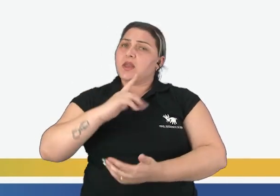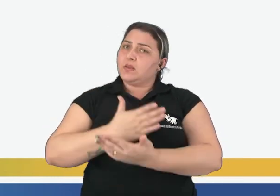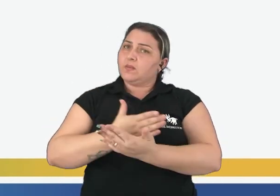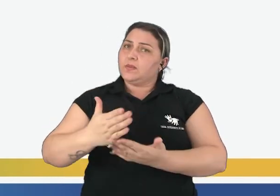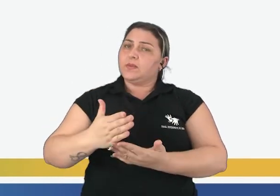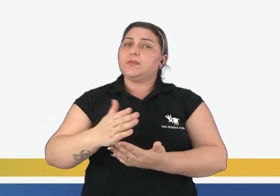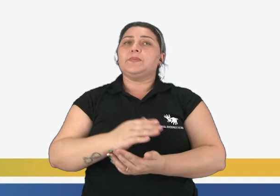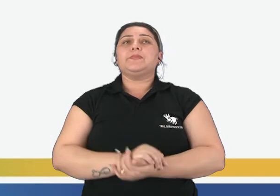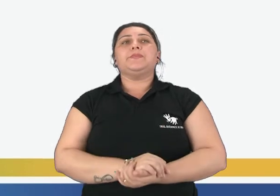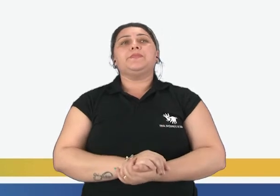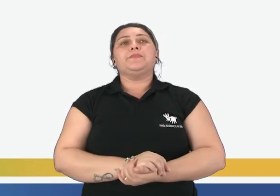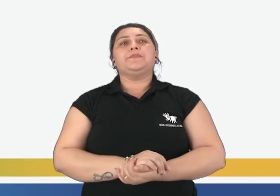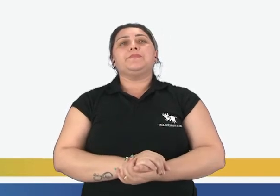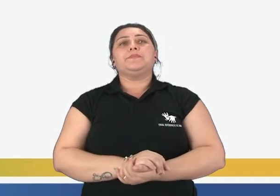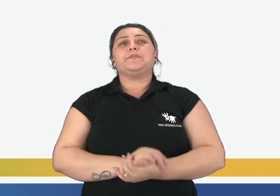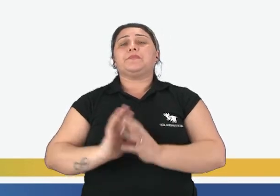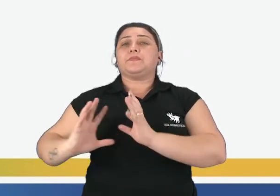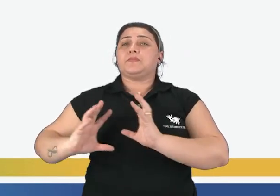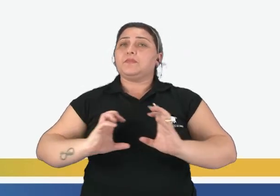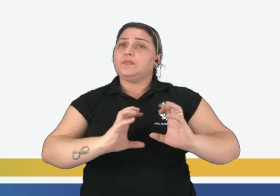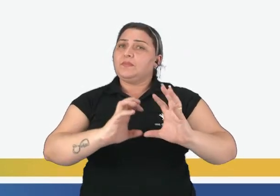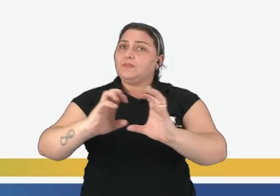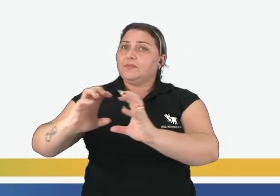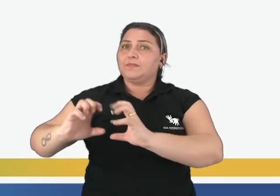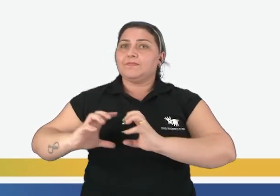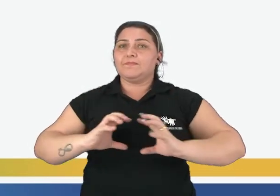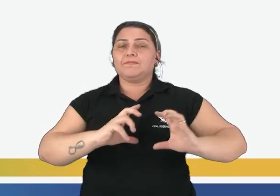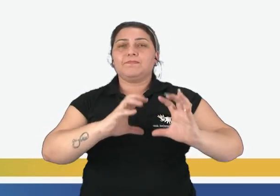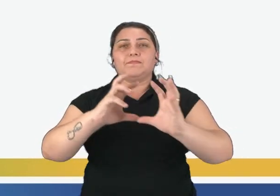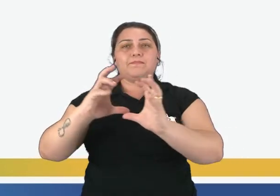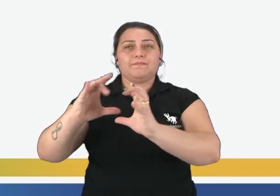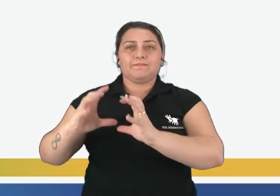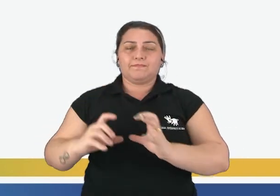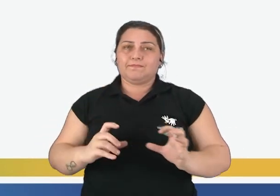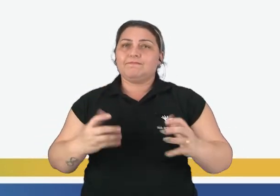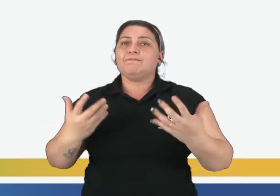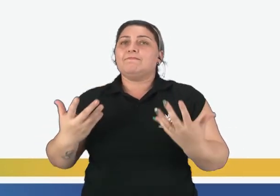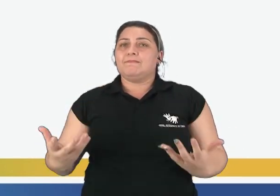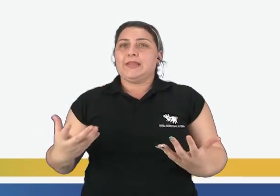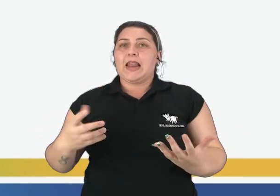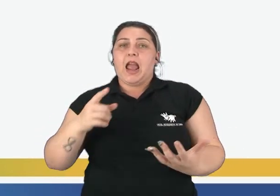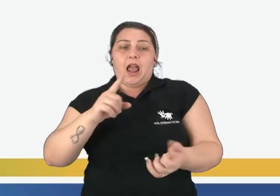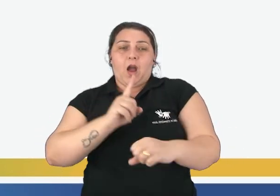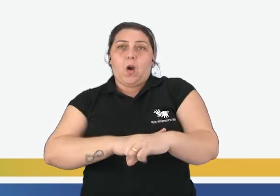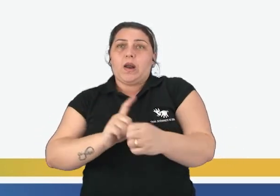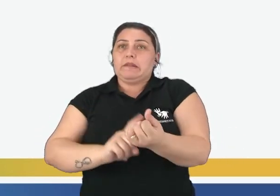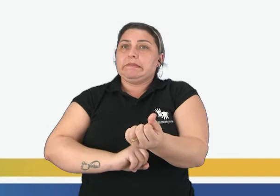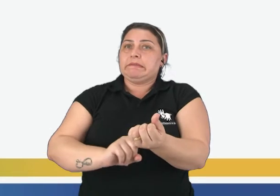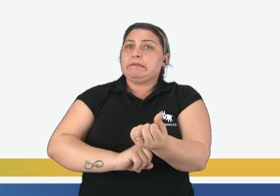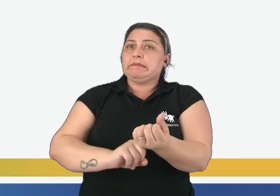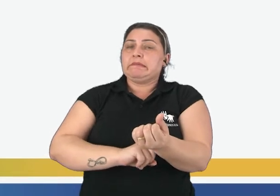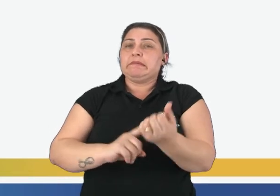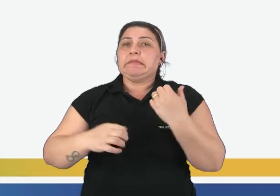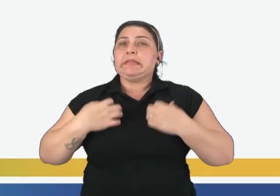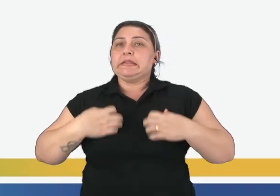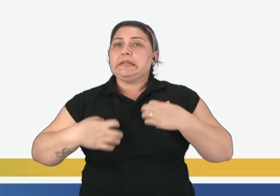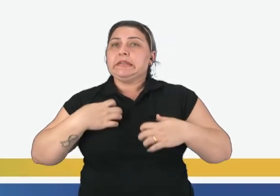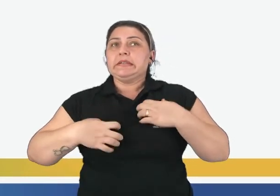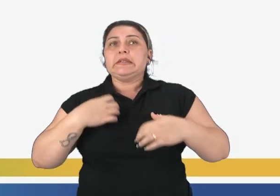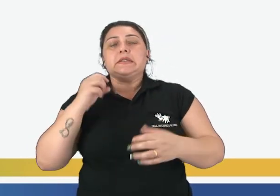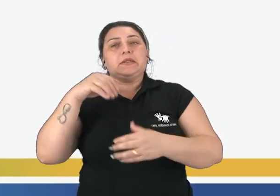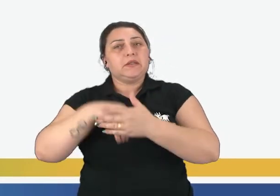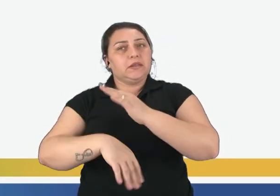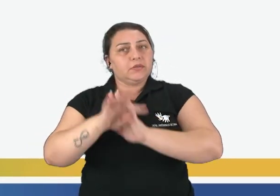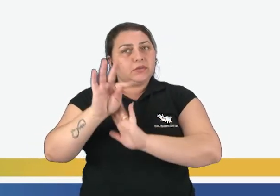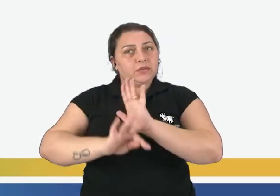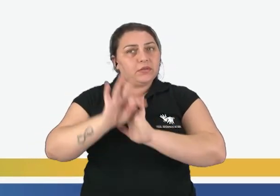inicial e a outra característica vamos lá conflito que a complicação Então tem um conflito